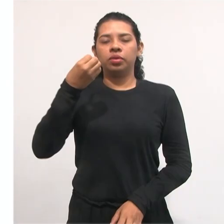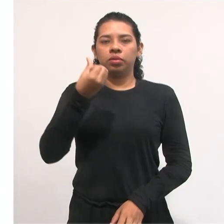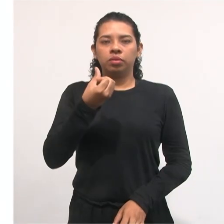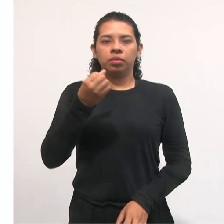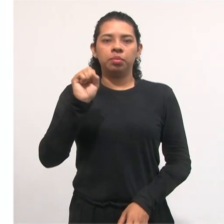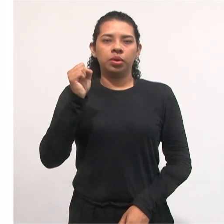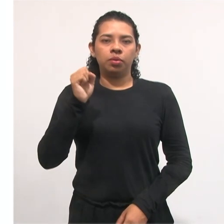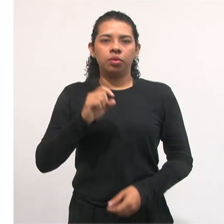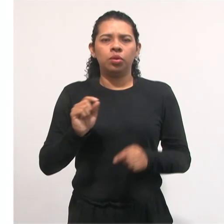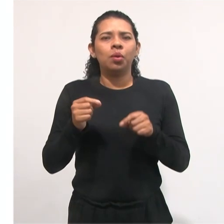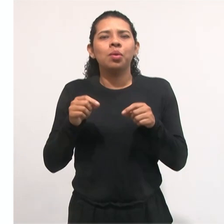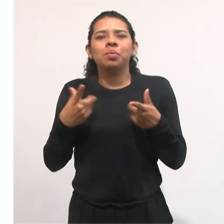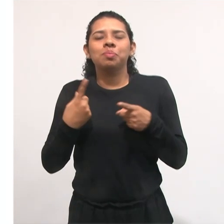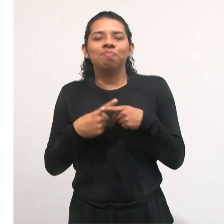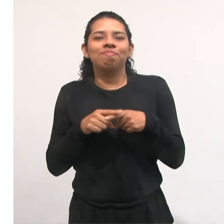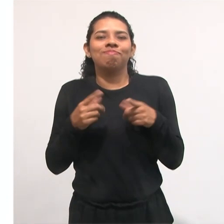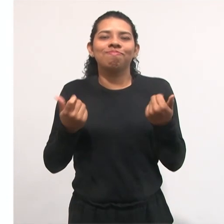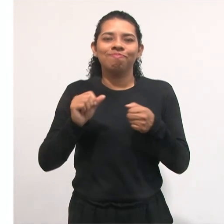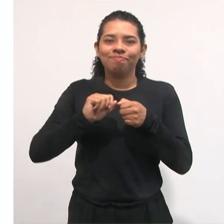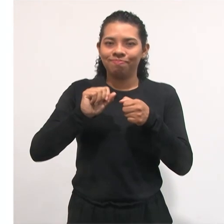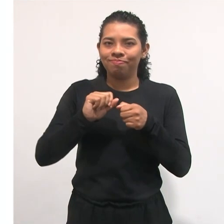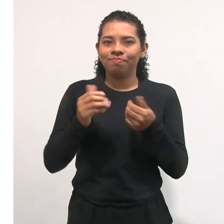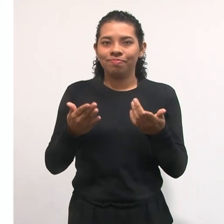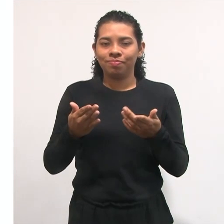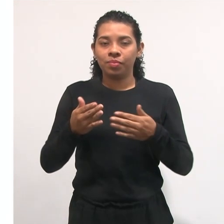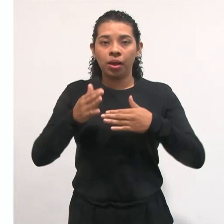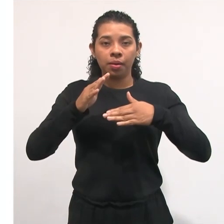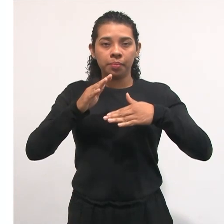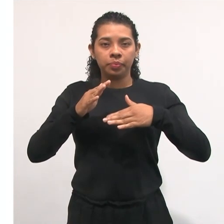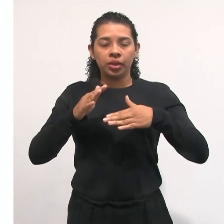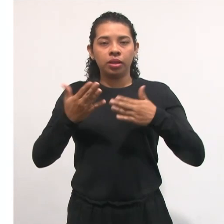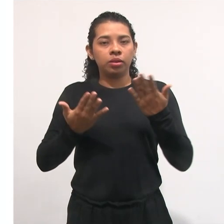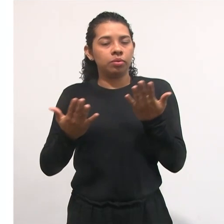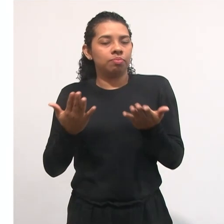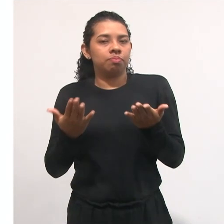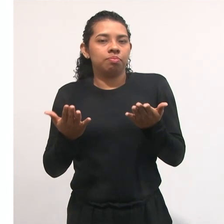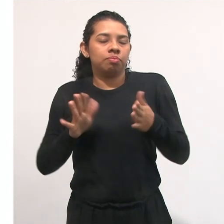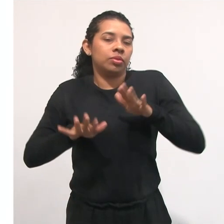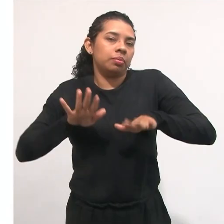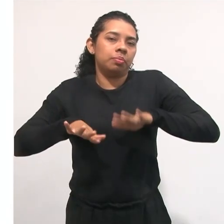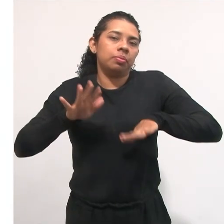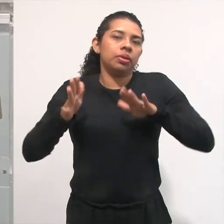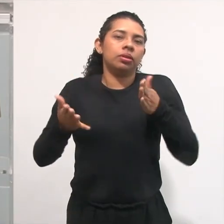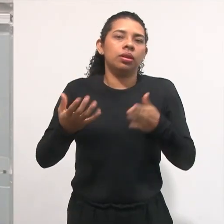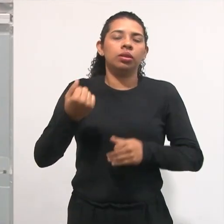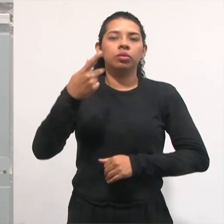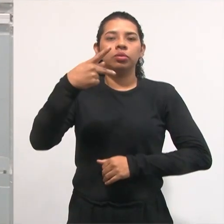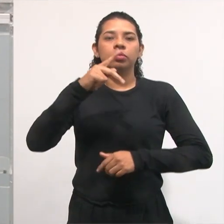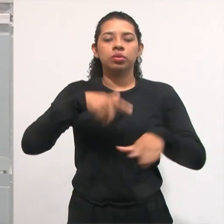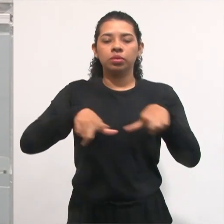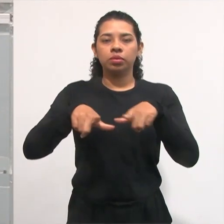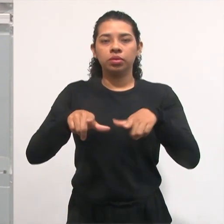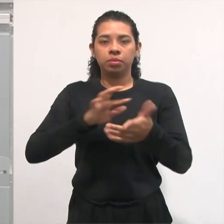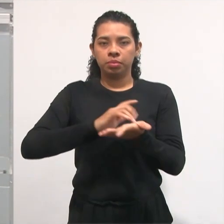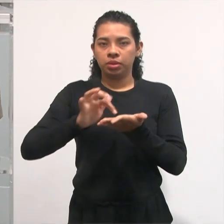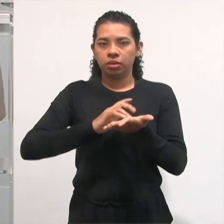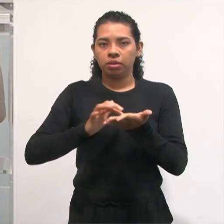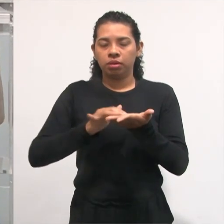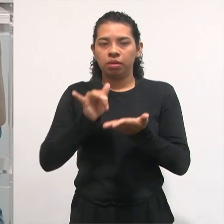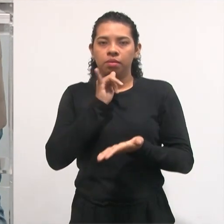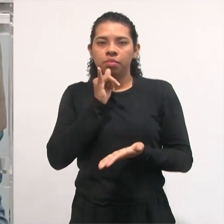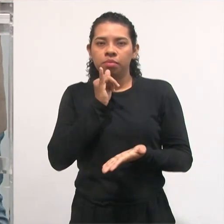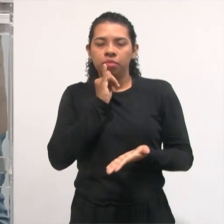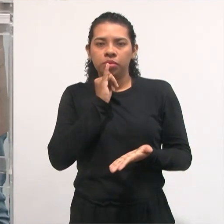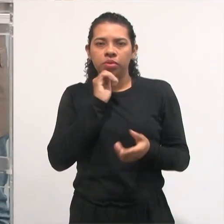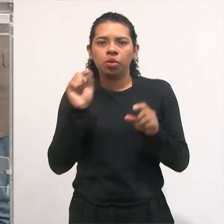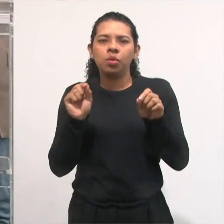68%. Ah, professor, para que eu vou fazer essa frequência relativa acumulada? Ora, dependendo da sua